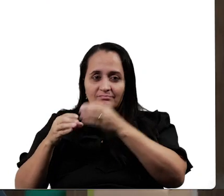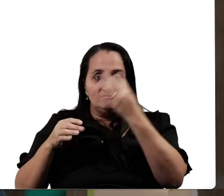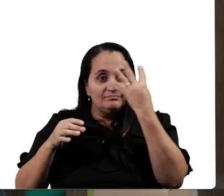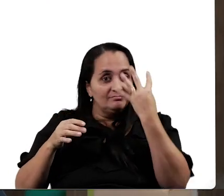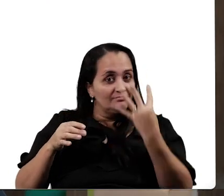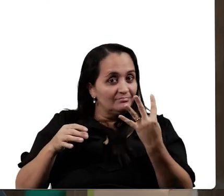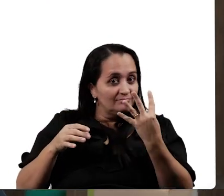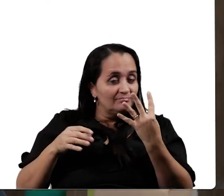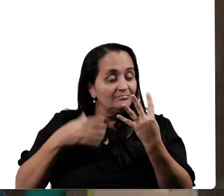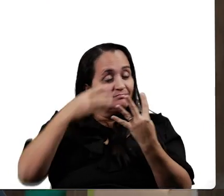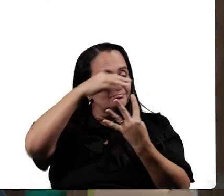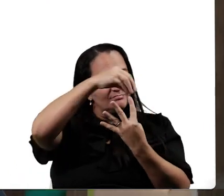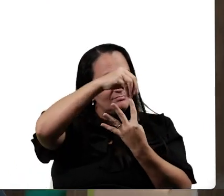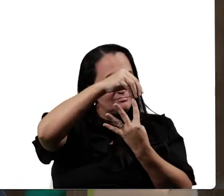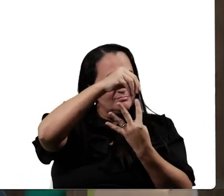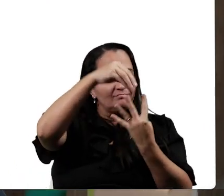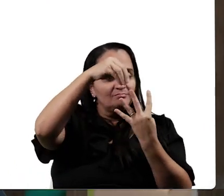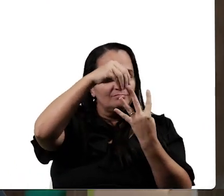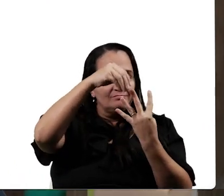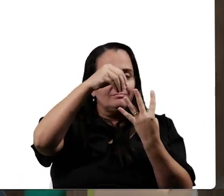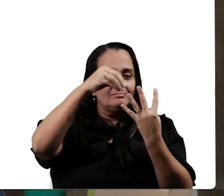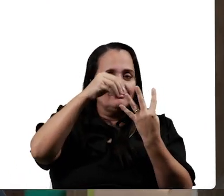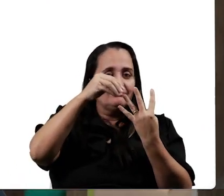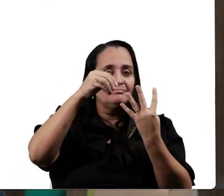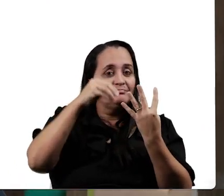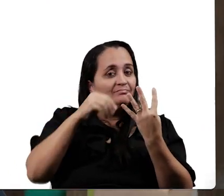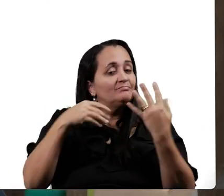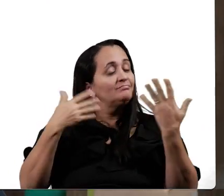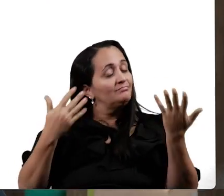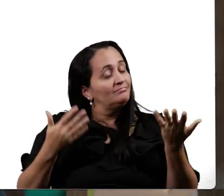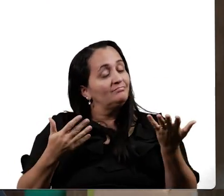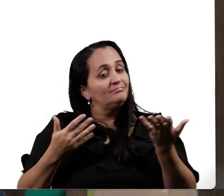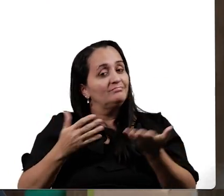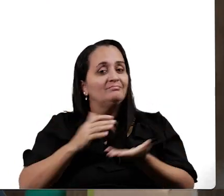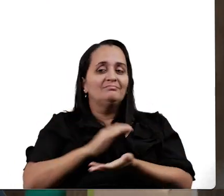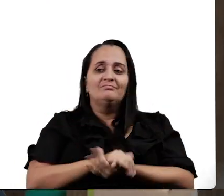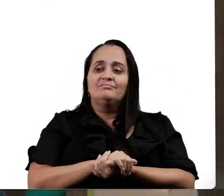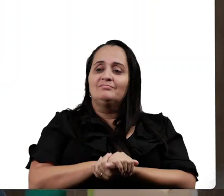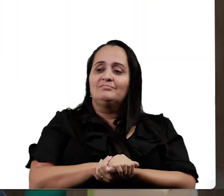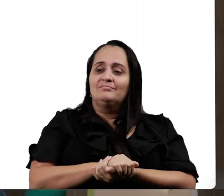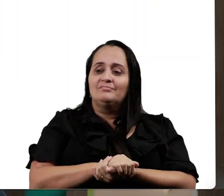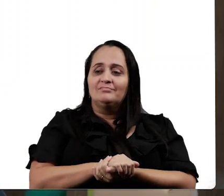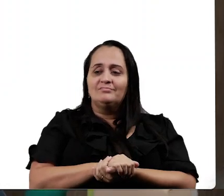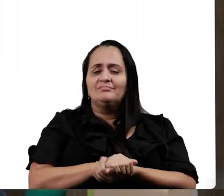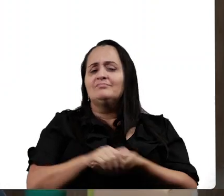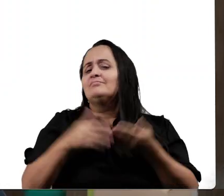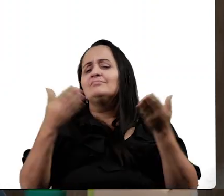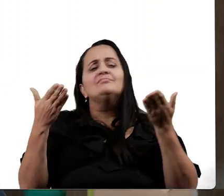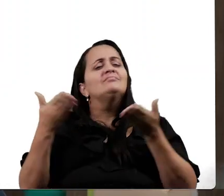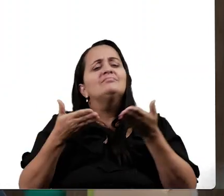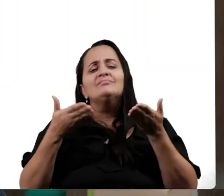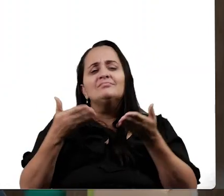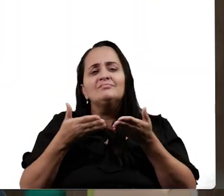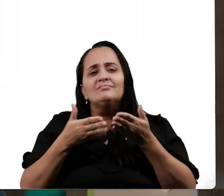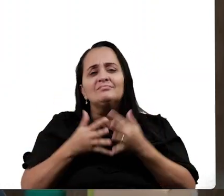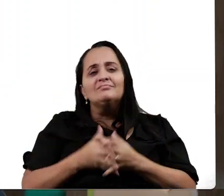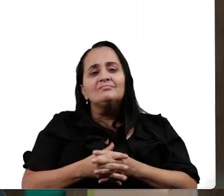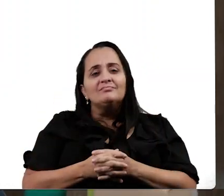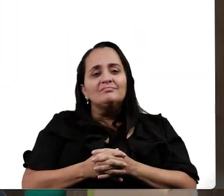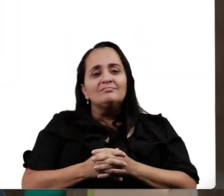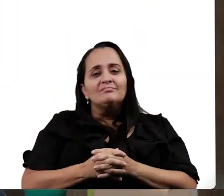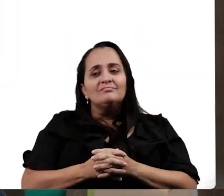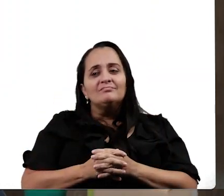12 girasso girass sozinhos ao todo e agora